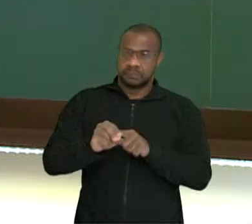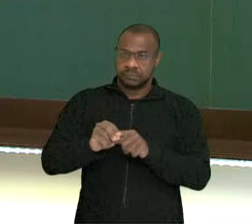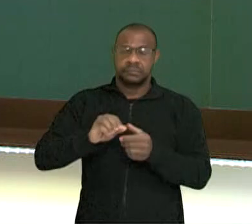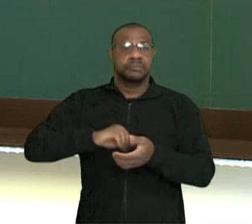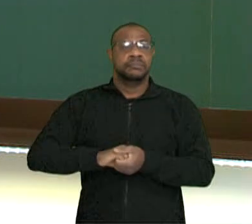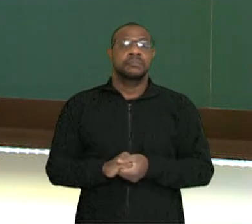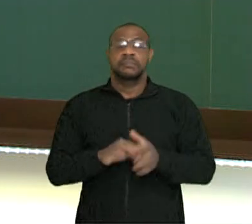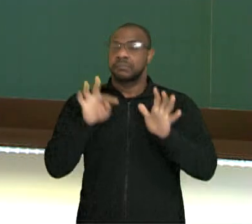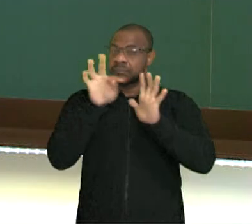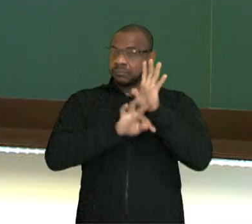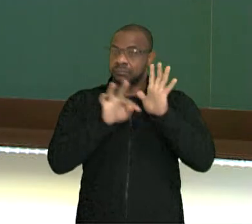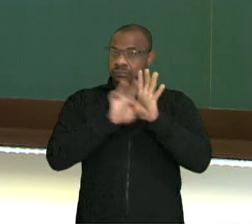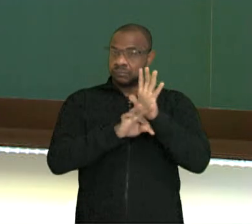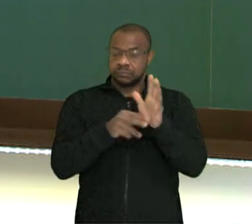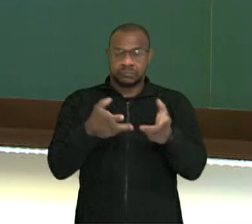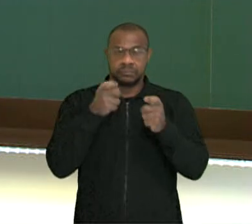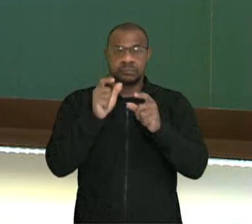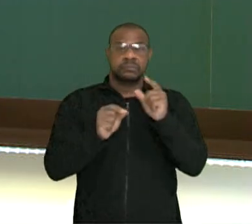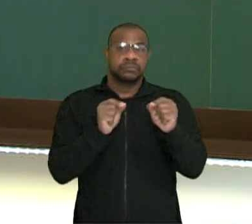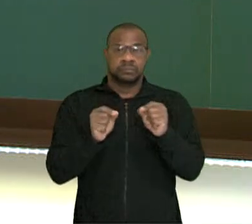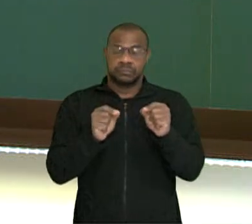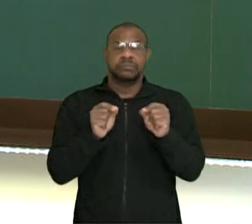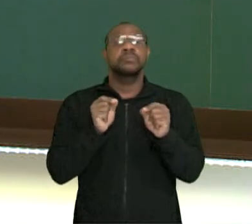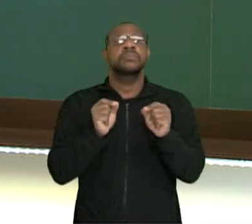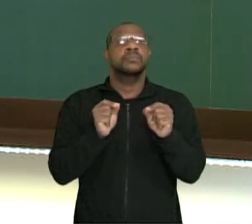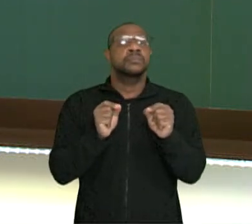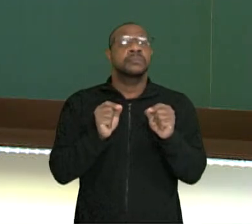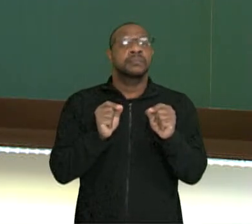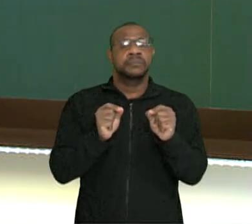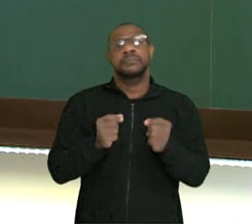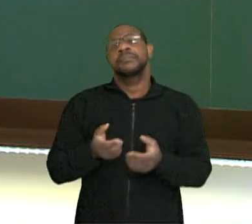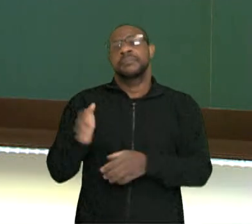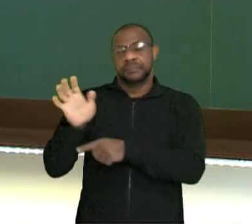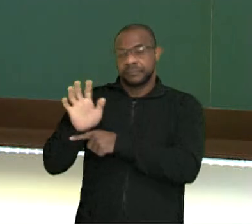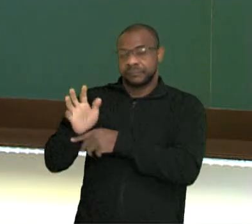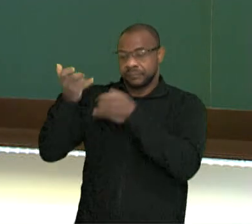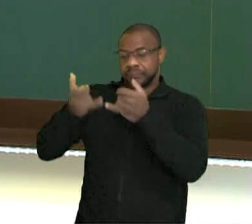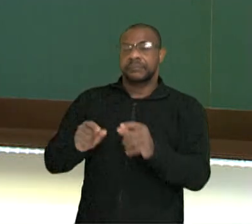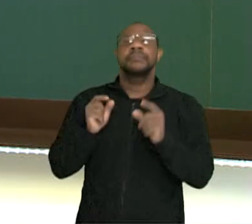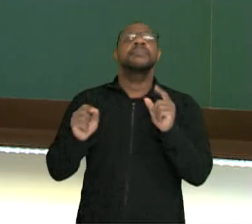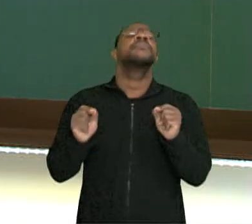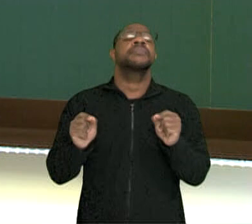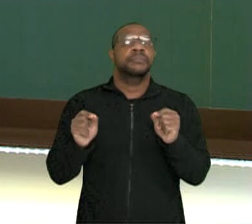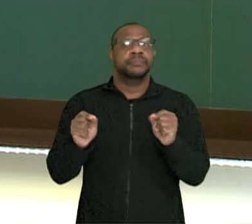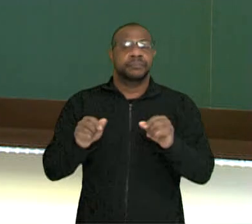no texto, observe sempre isso. Nesse